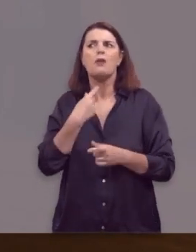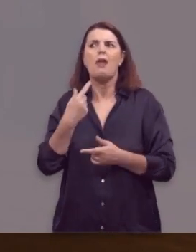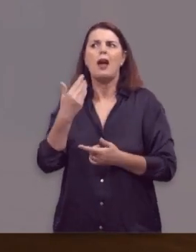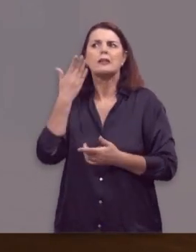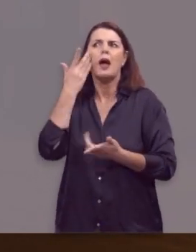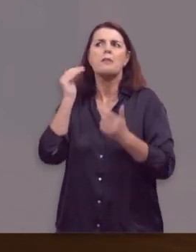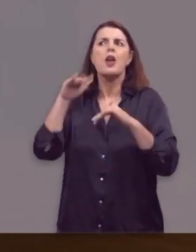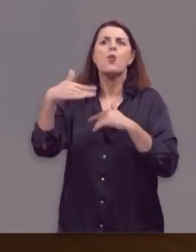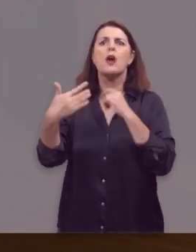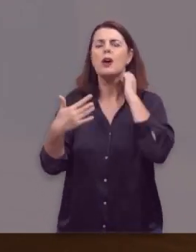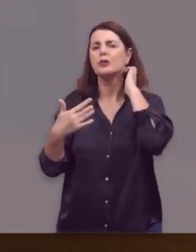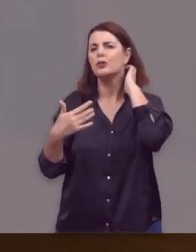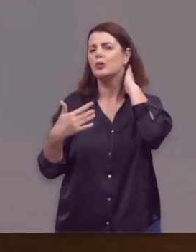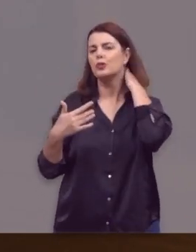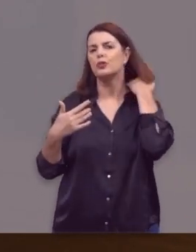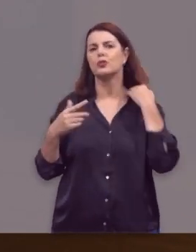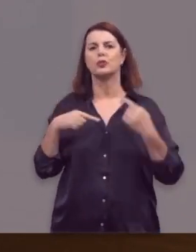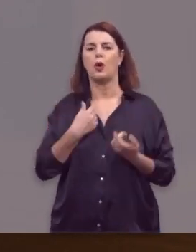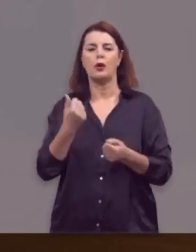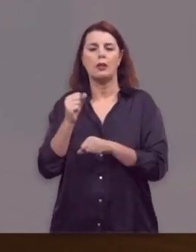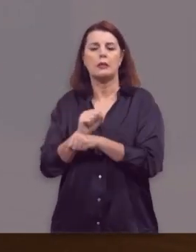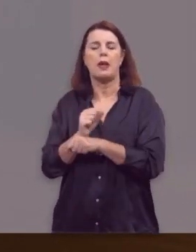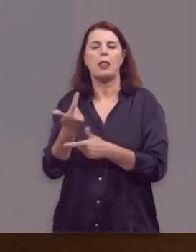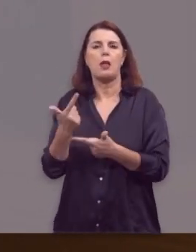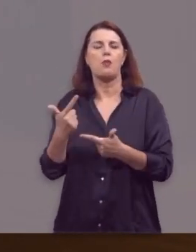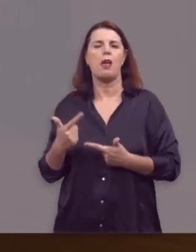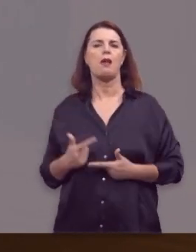imprevisíveis. Chegam quando nós não estamos esperando.